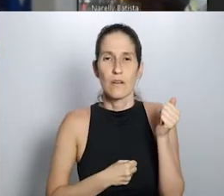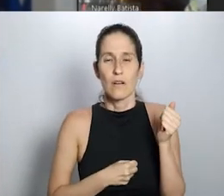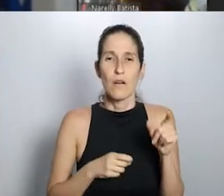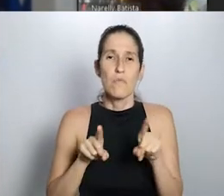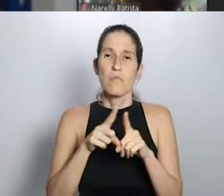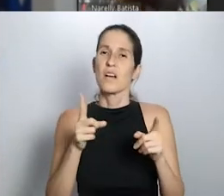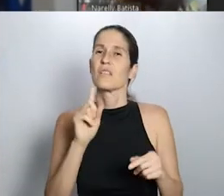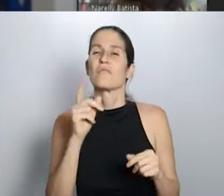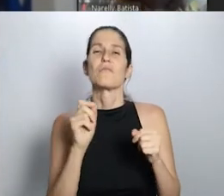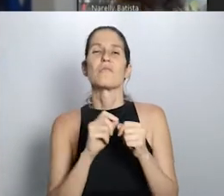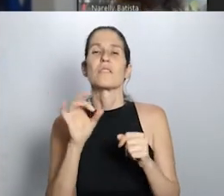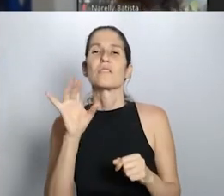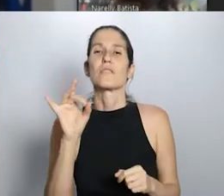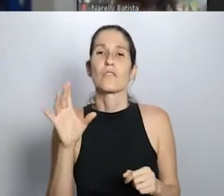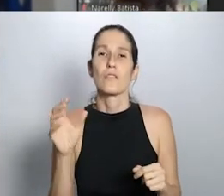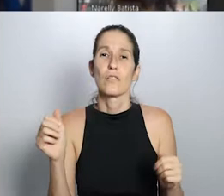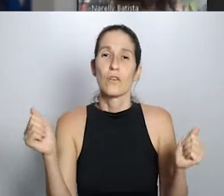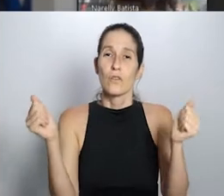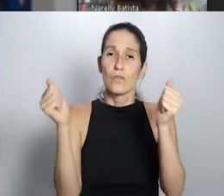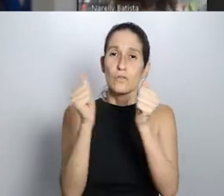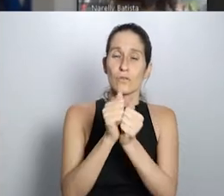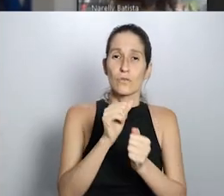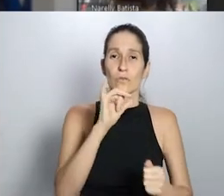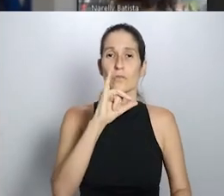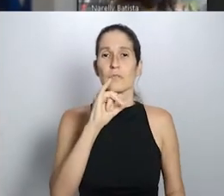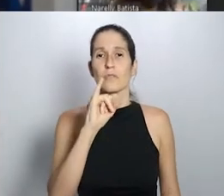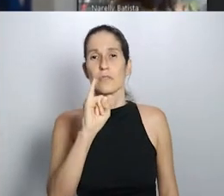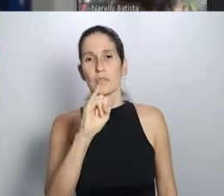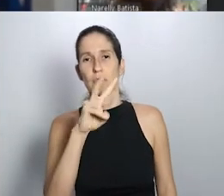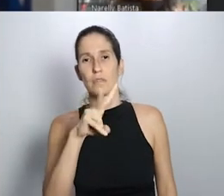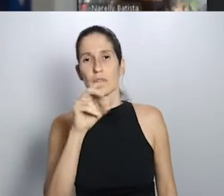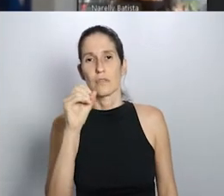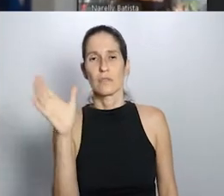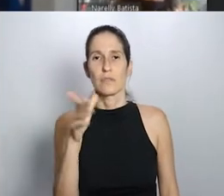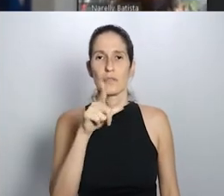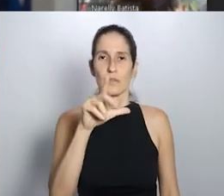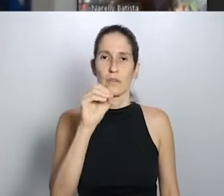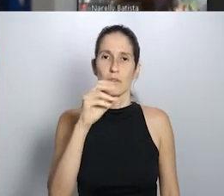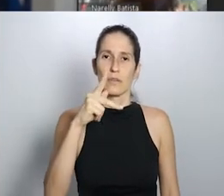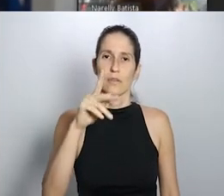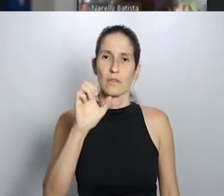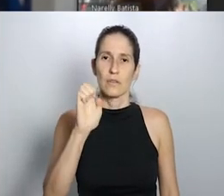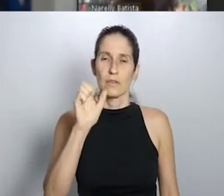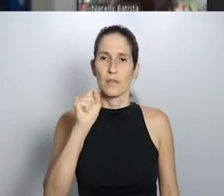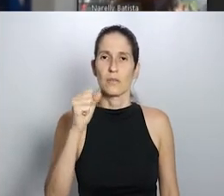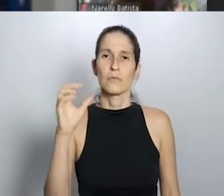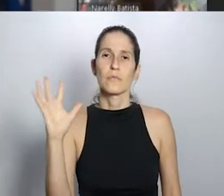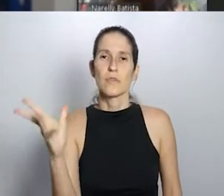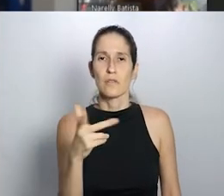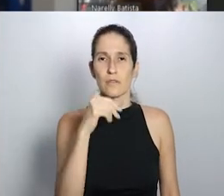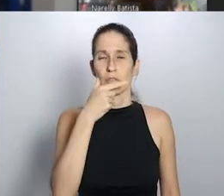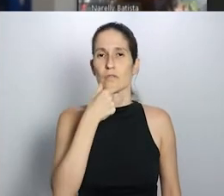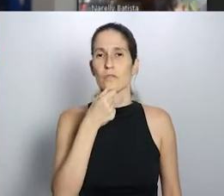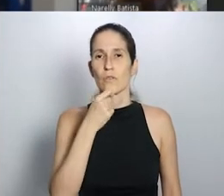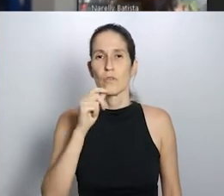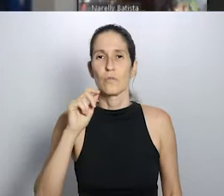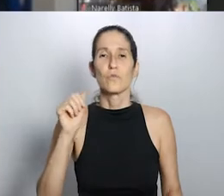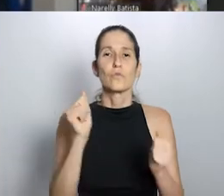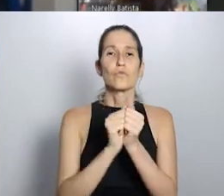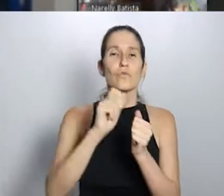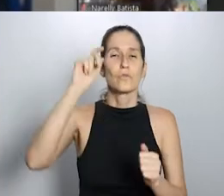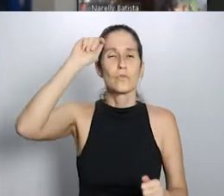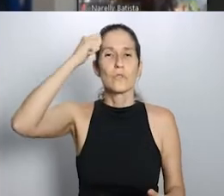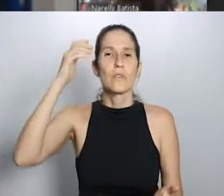forró. Porém, nessa empreitada não foi só, e é de bem que aqui também se some. Ivo Lopes, sem dúvida, um